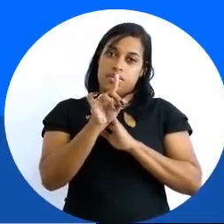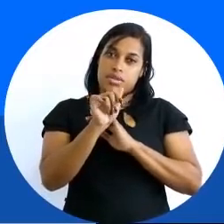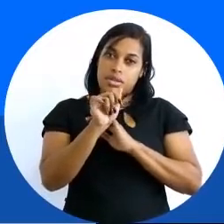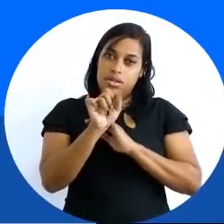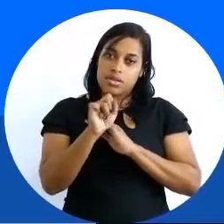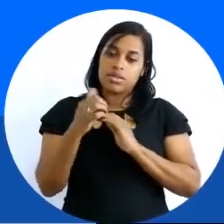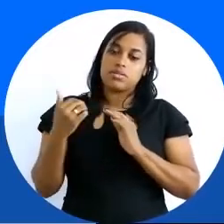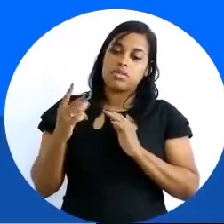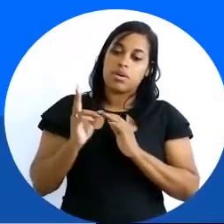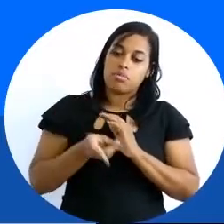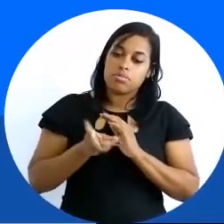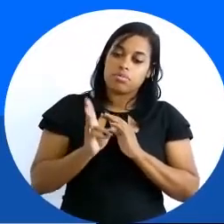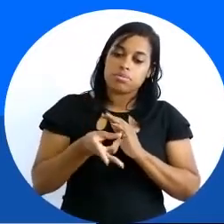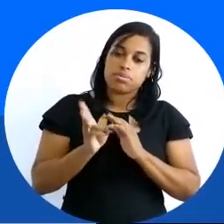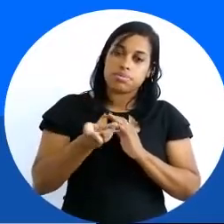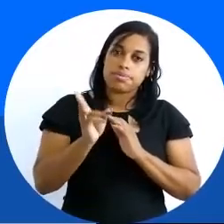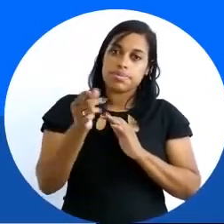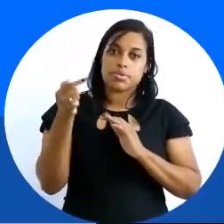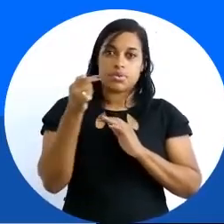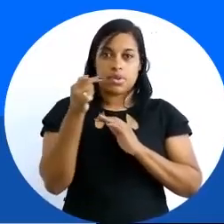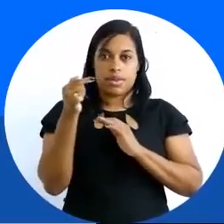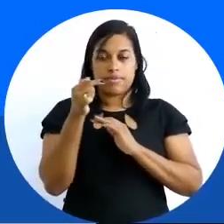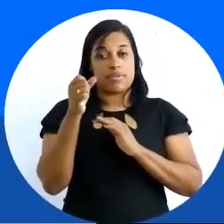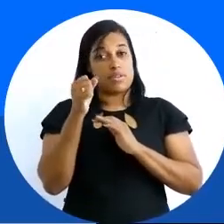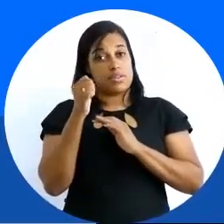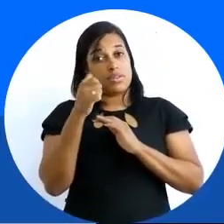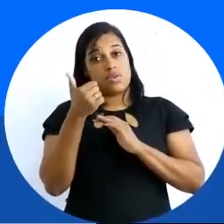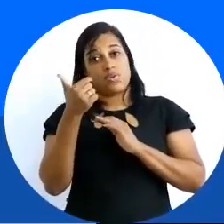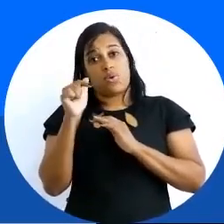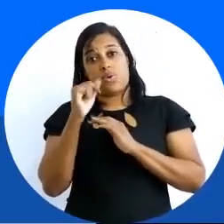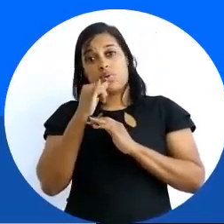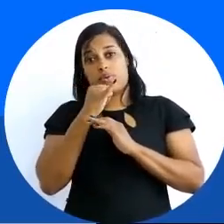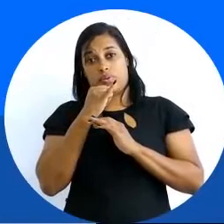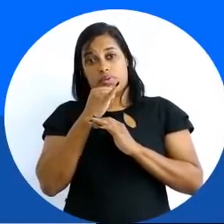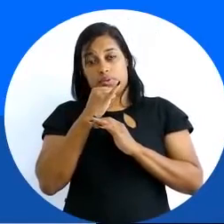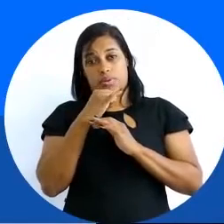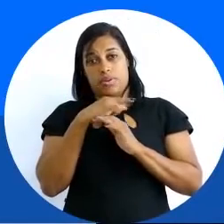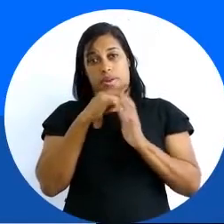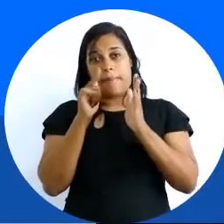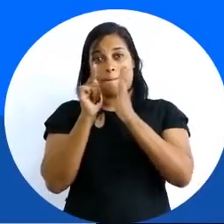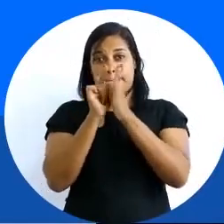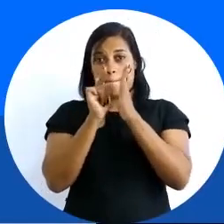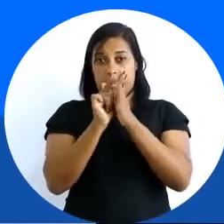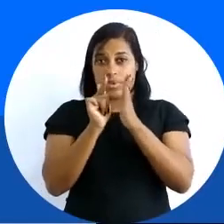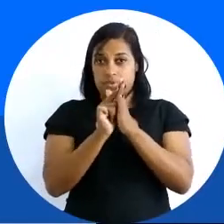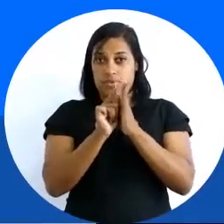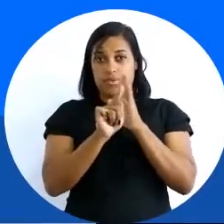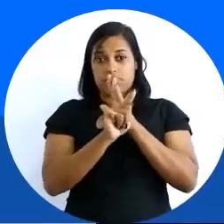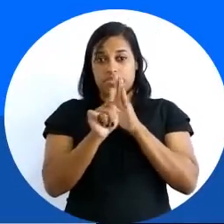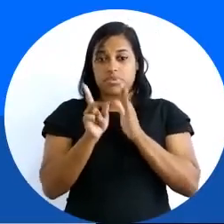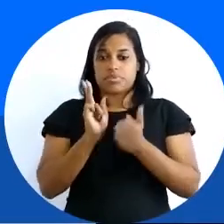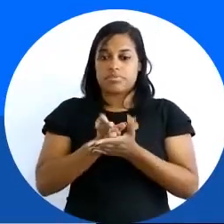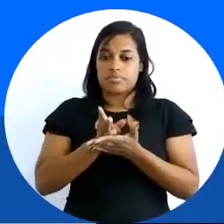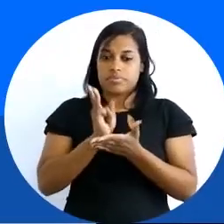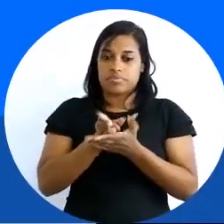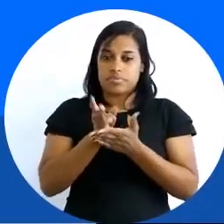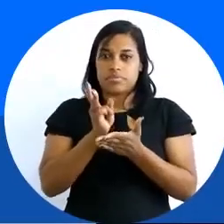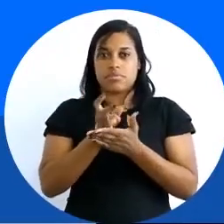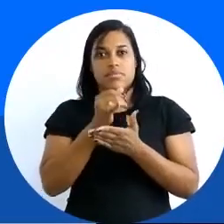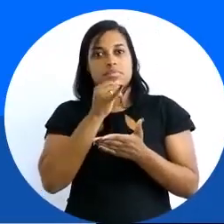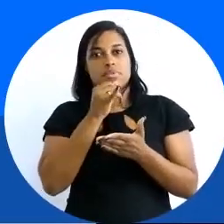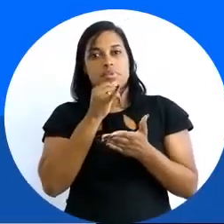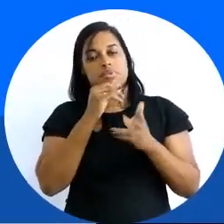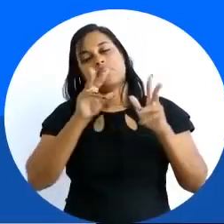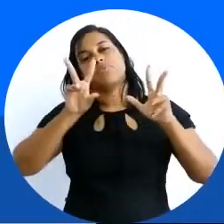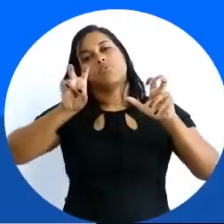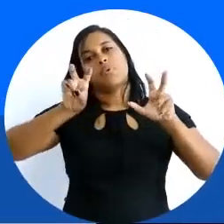paginações consecutivas, eu coloco com o hífen. Se por outro lado eu tenho paginações que não são consecutivas, por exemplo, um